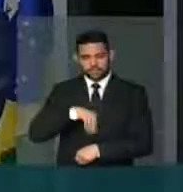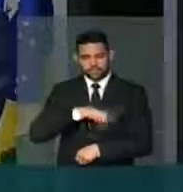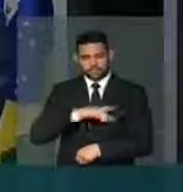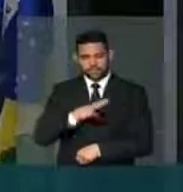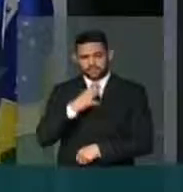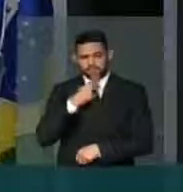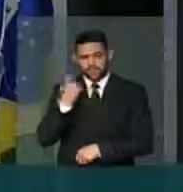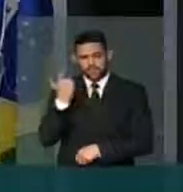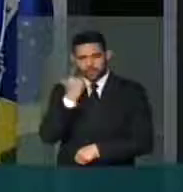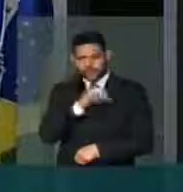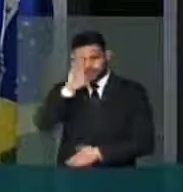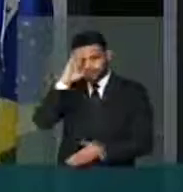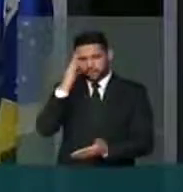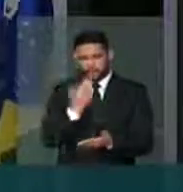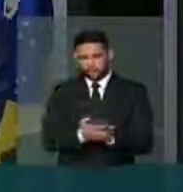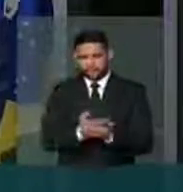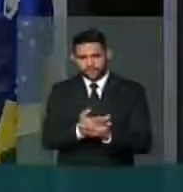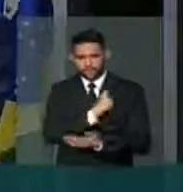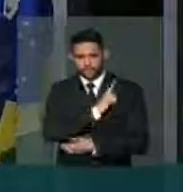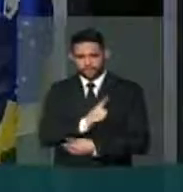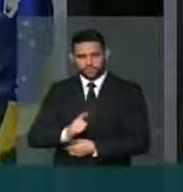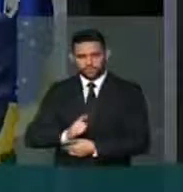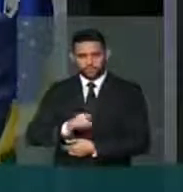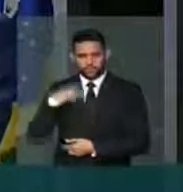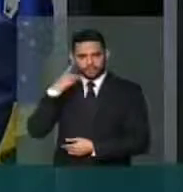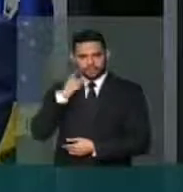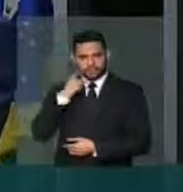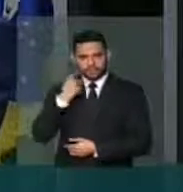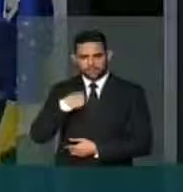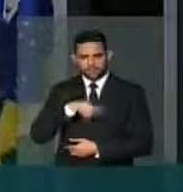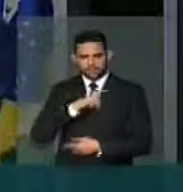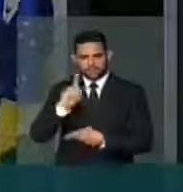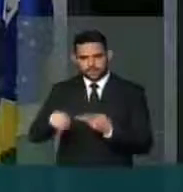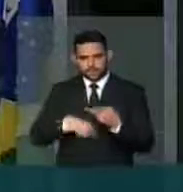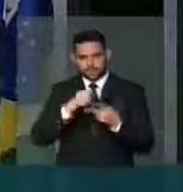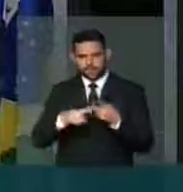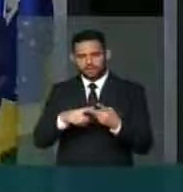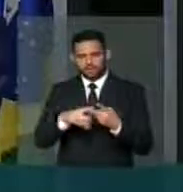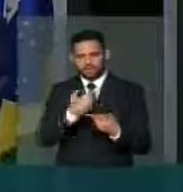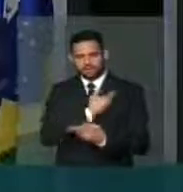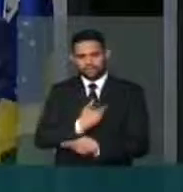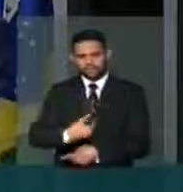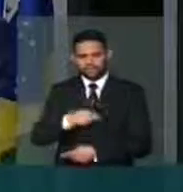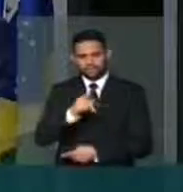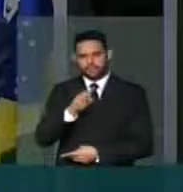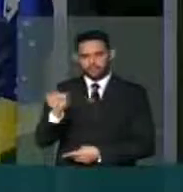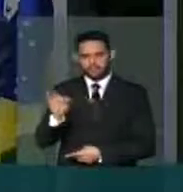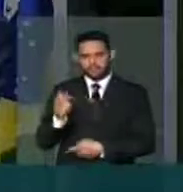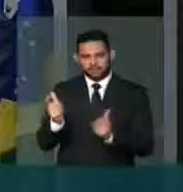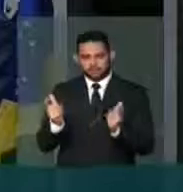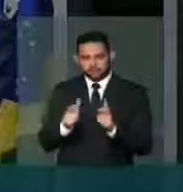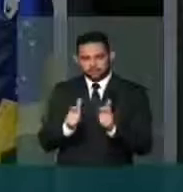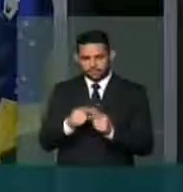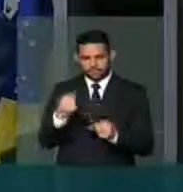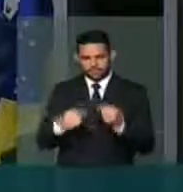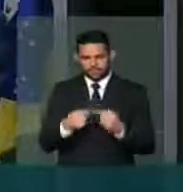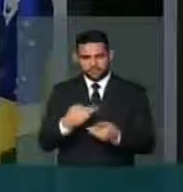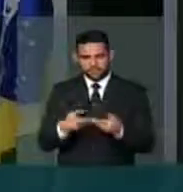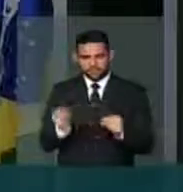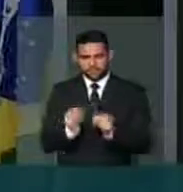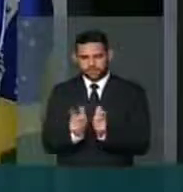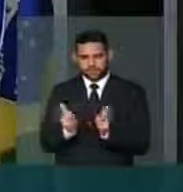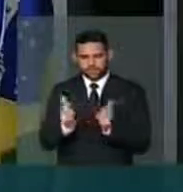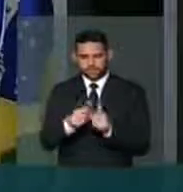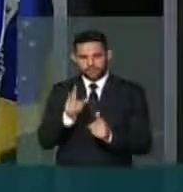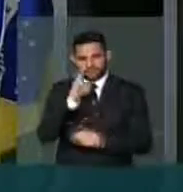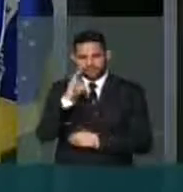sobretudo, recuperem a confiança nos governos e na política para além do governo do PT, que apequenou o nosso debate e encurtou